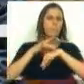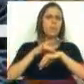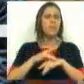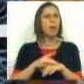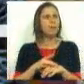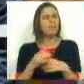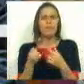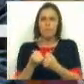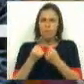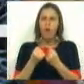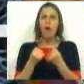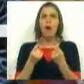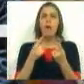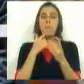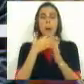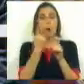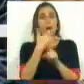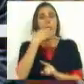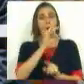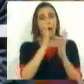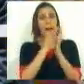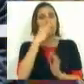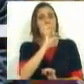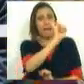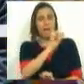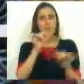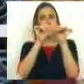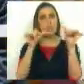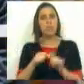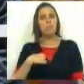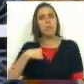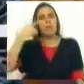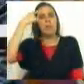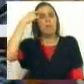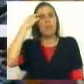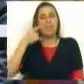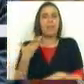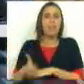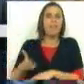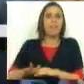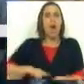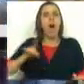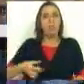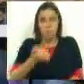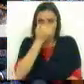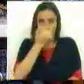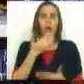obsessão forte numa crença que tem por um sistema que pensávamos herdado do nosso país. Muito obrigado.